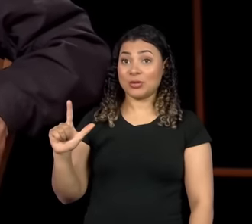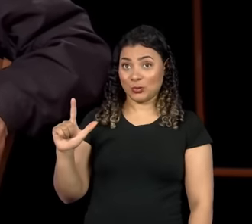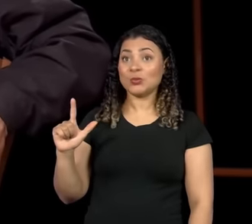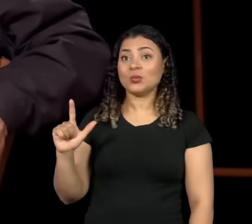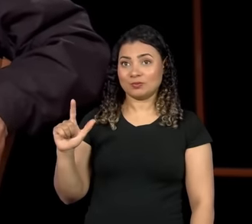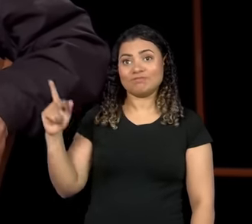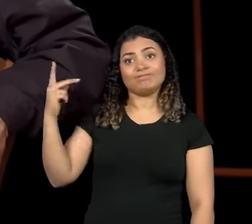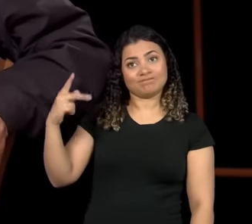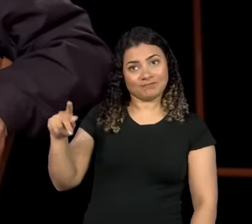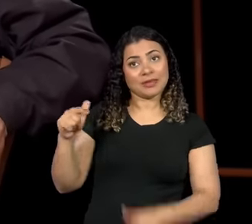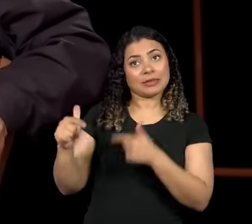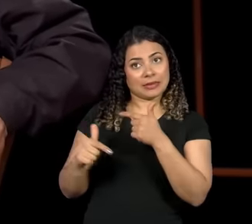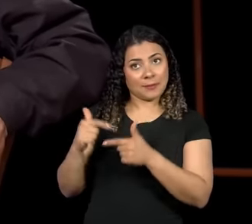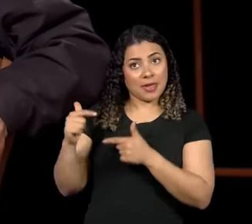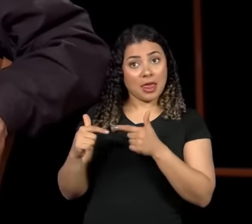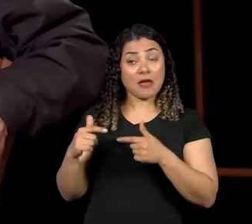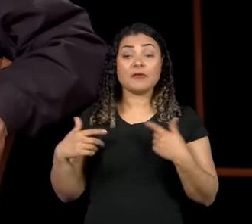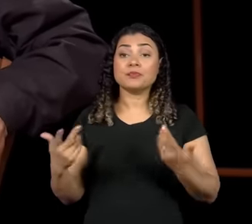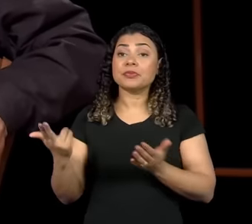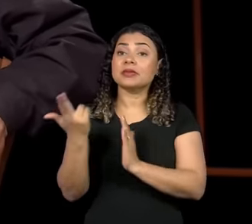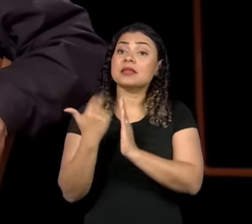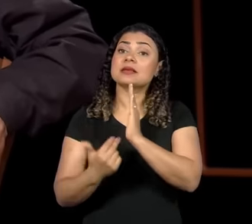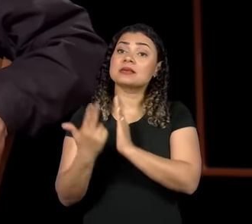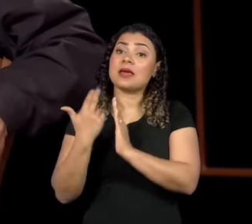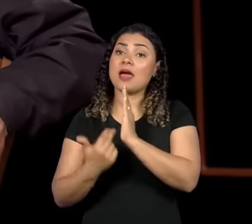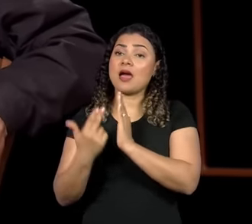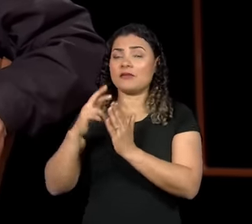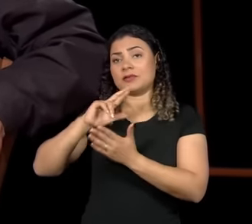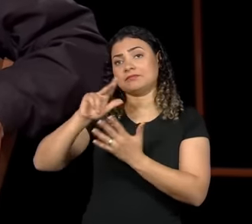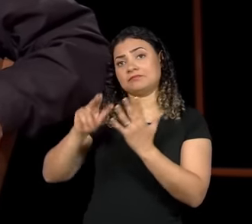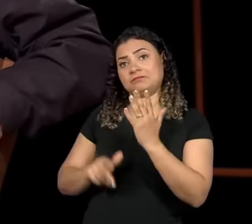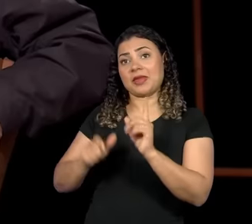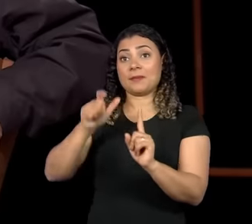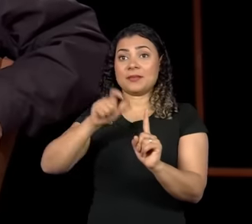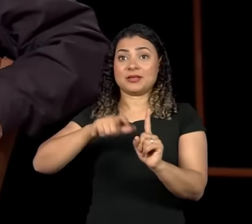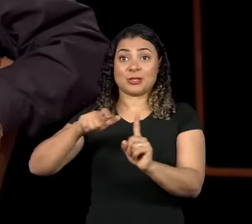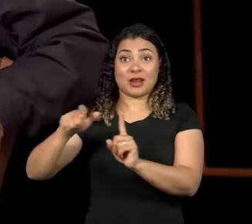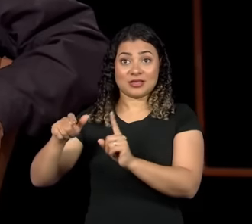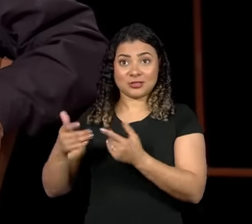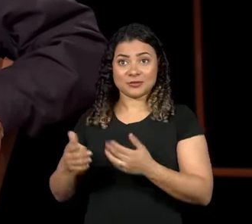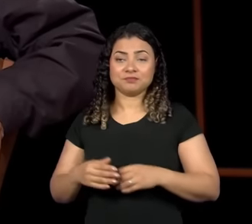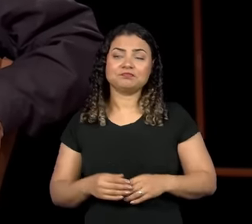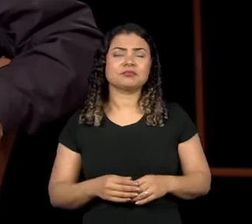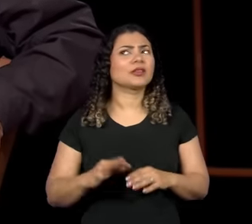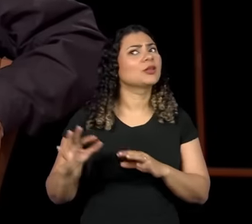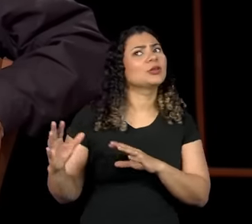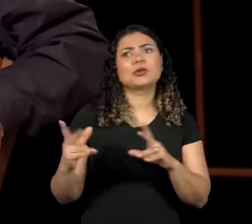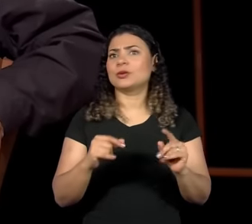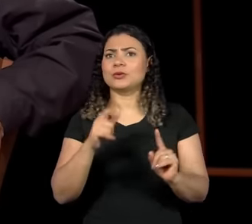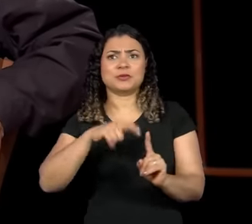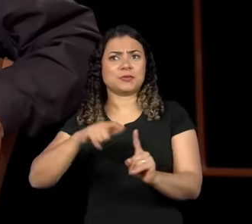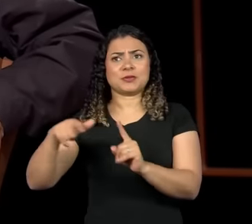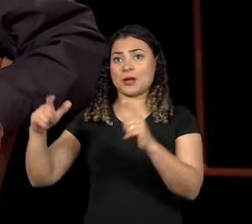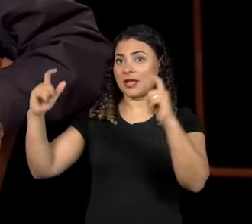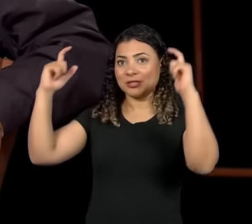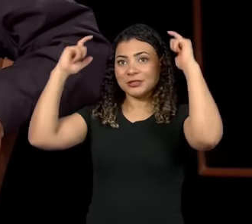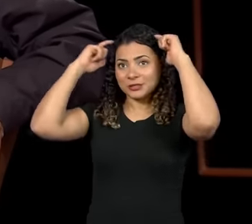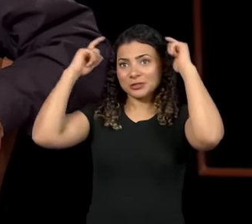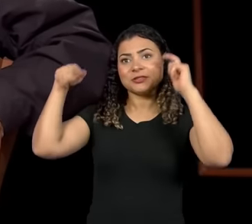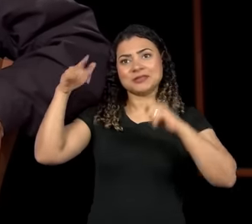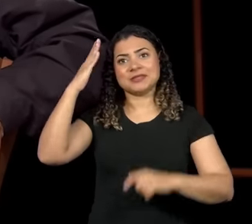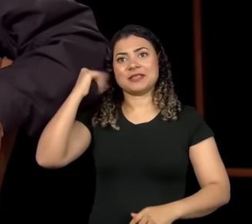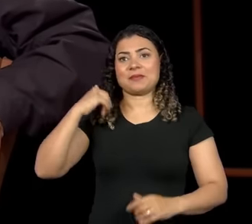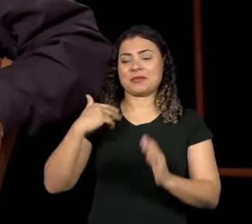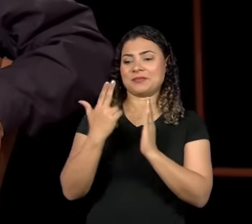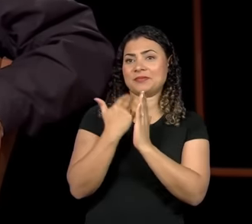né? E ele desenhava os personagens, todos os personagens Disney. Ele